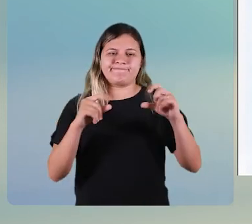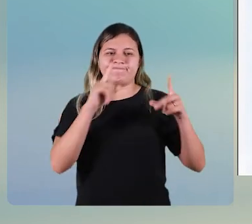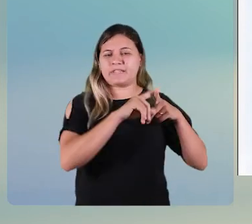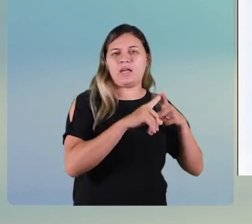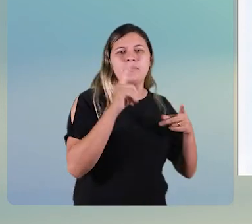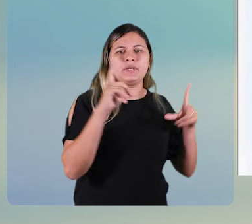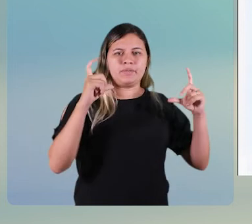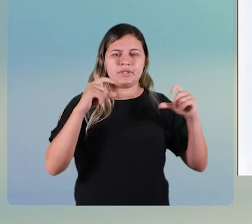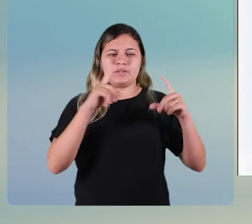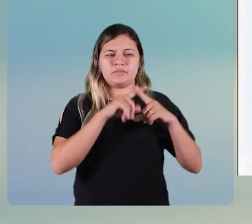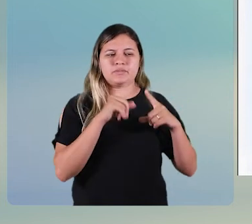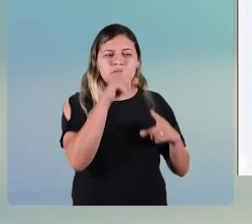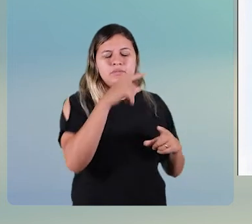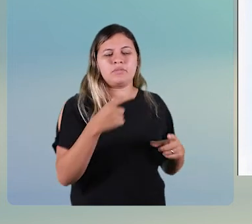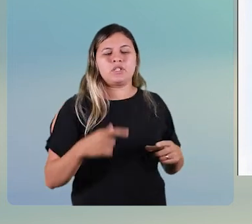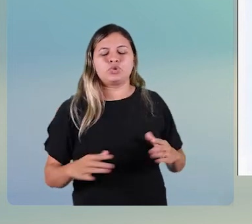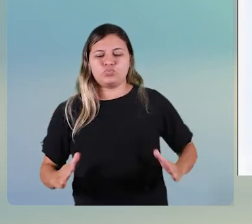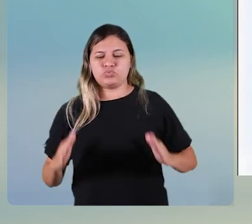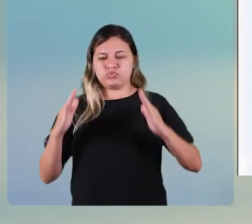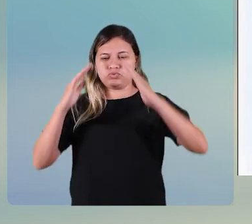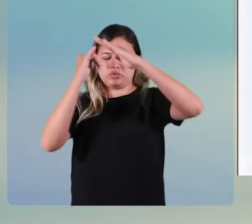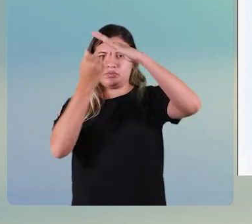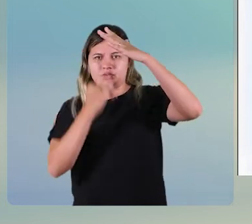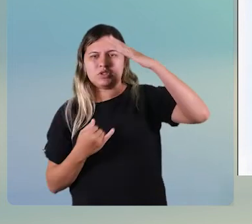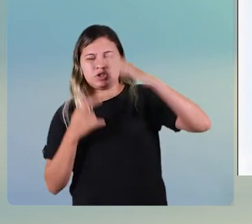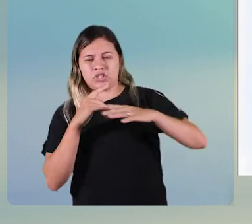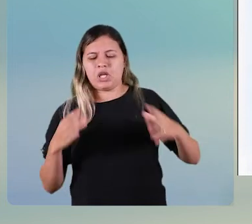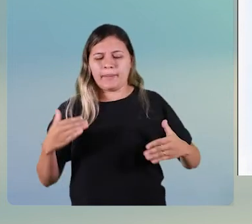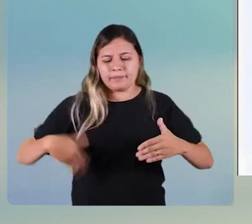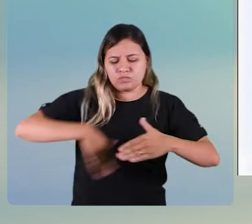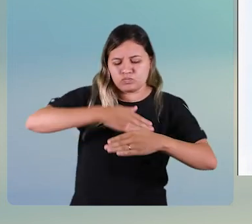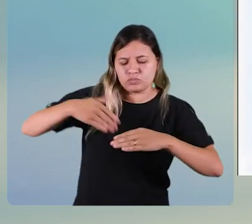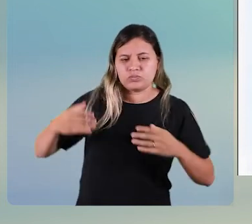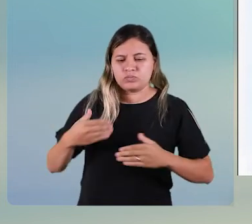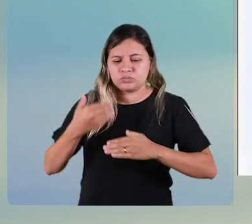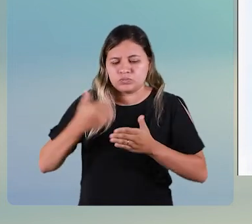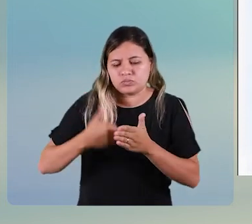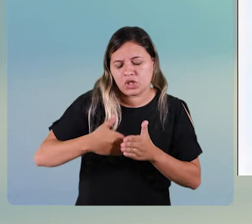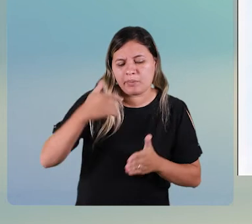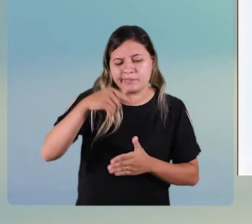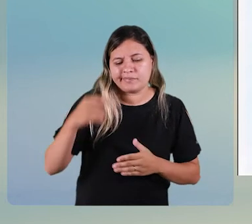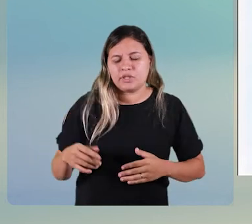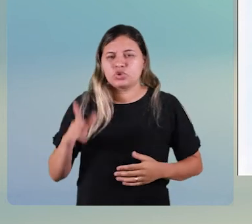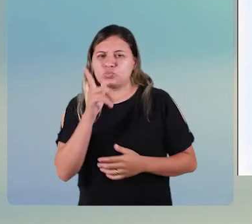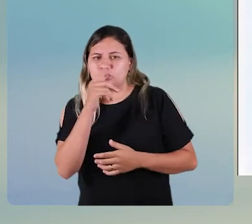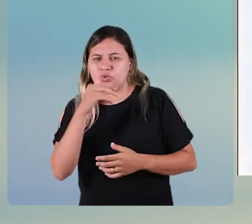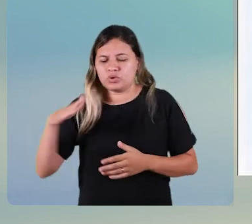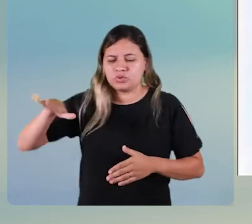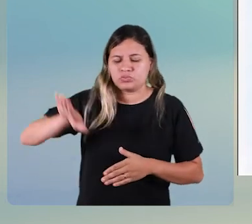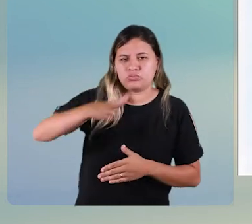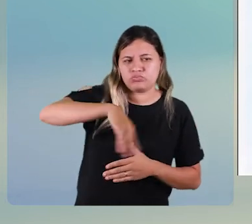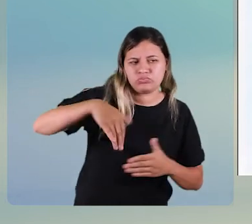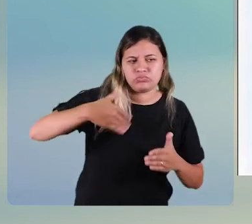da esquerda, vocês veem uma usina nuclear bem próxima a um curso d'água. Se vocês pegarem e colocarem lá no Google, usina de Angra dos Reis, né, que é lá no